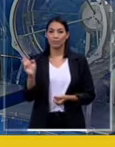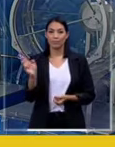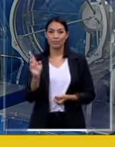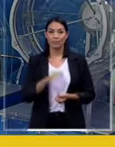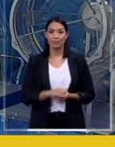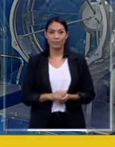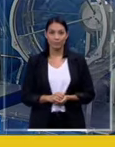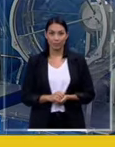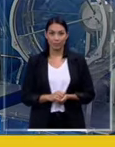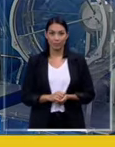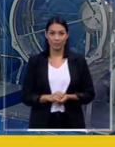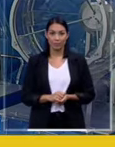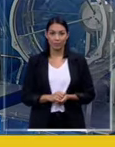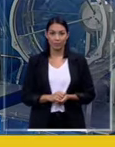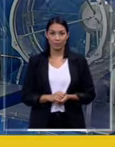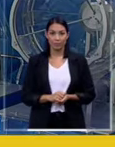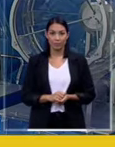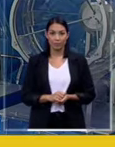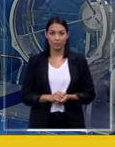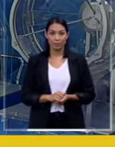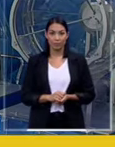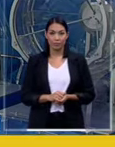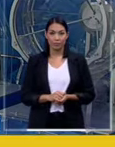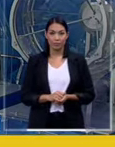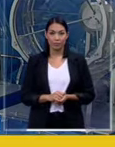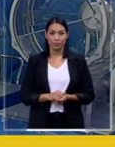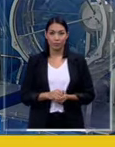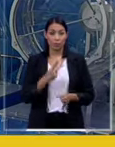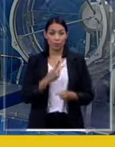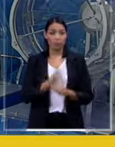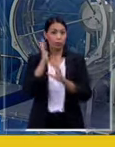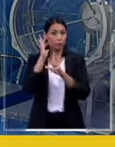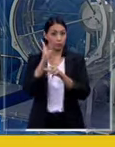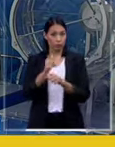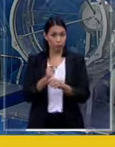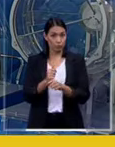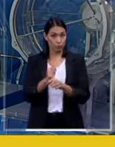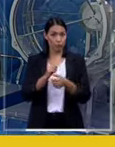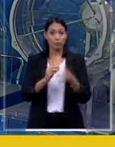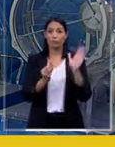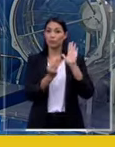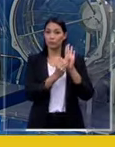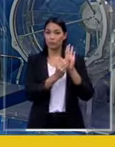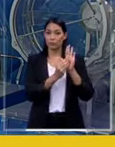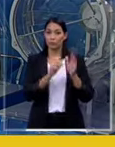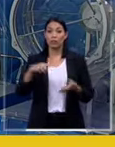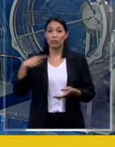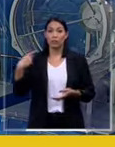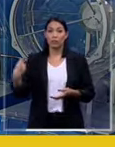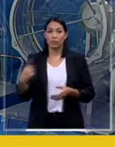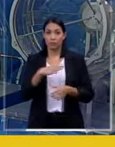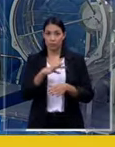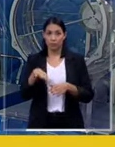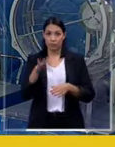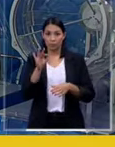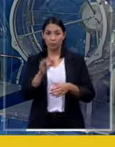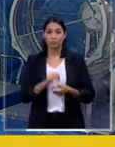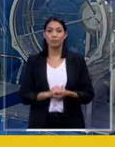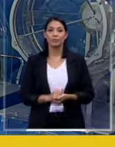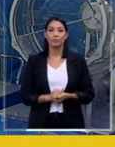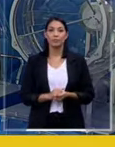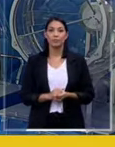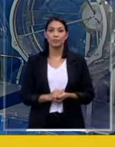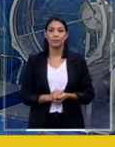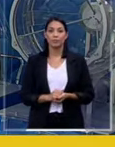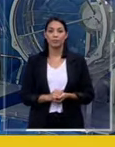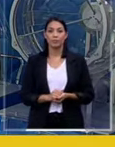R$ 650 mil, sendo que o valor exato será divulgado após o rateio entre as apostas vencedoras dos prêmios fixos. Vamos